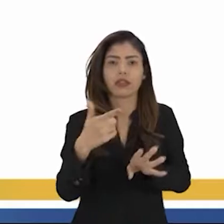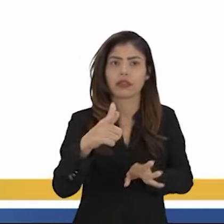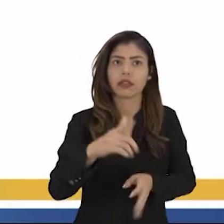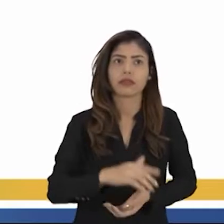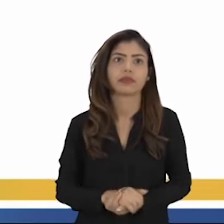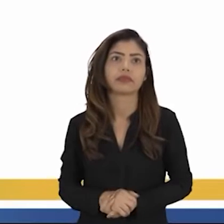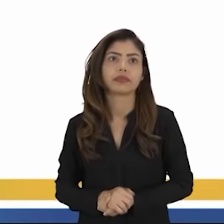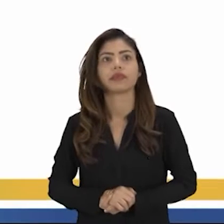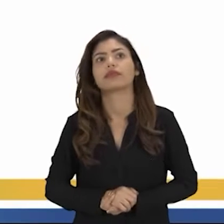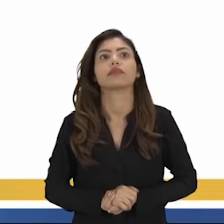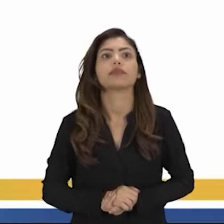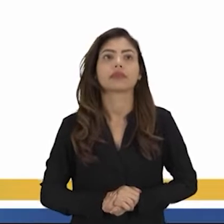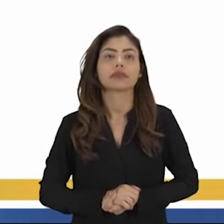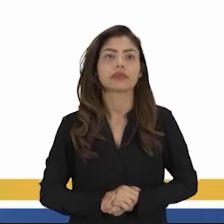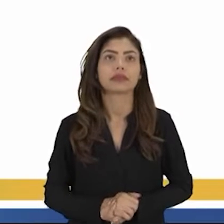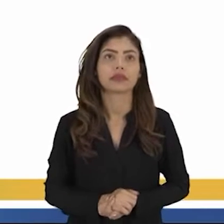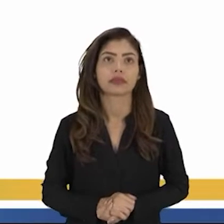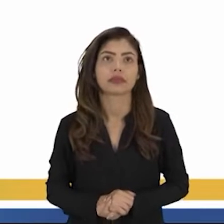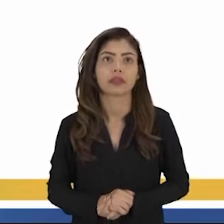Seguindo,